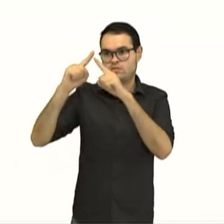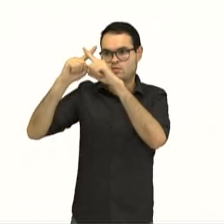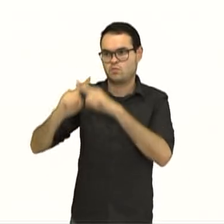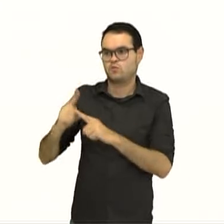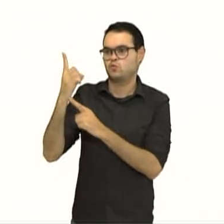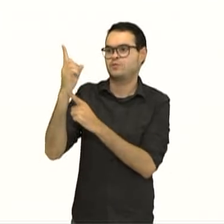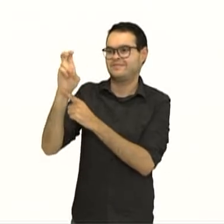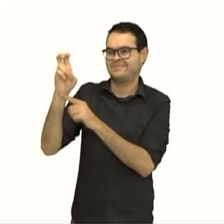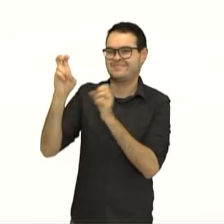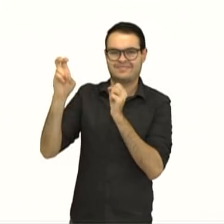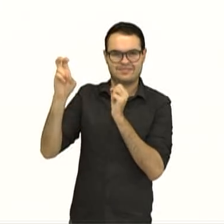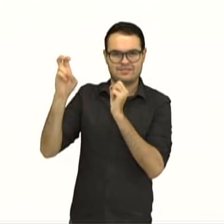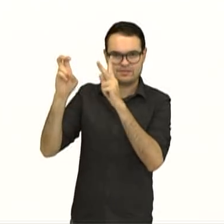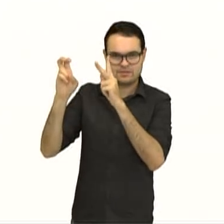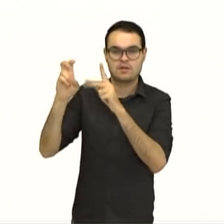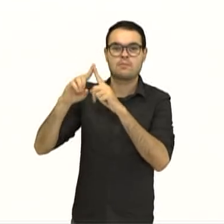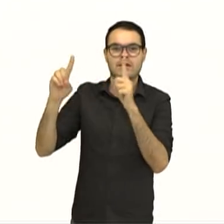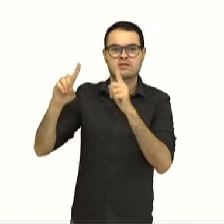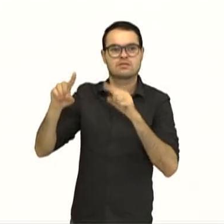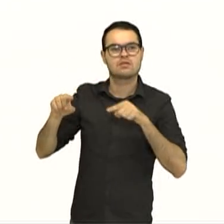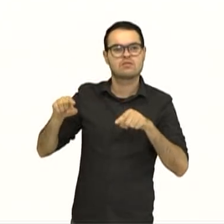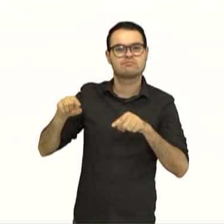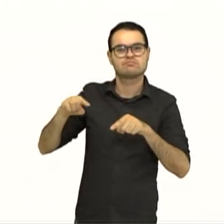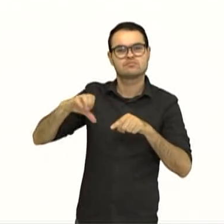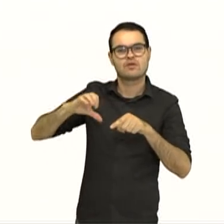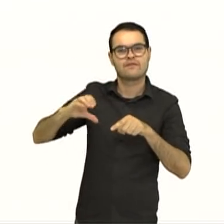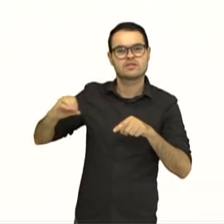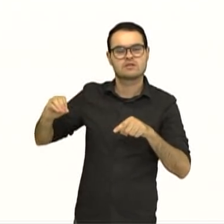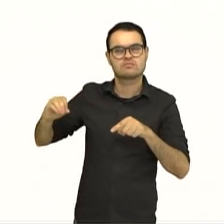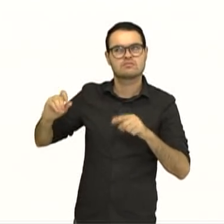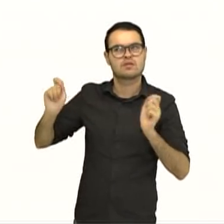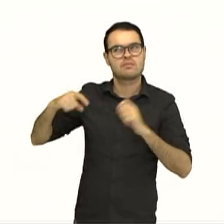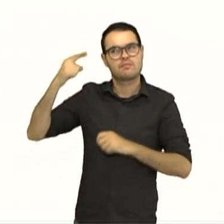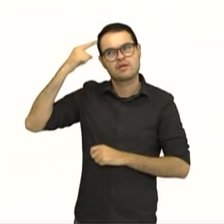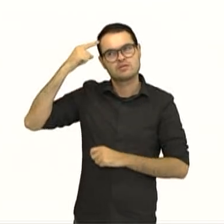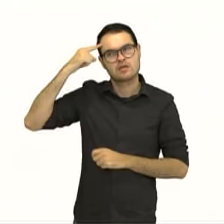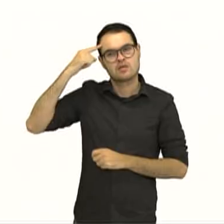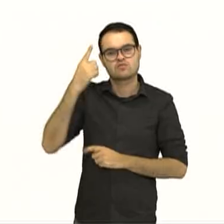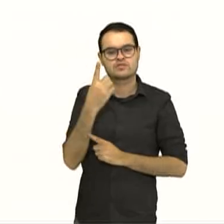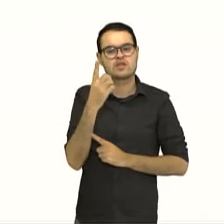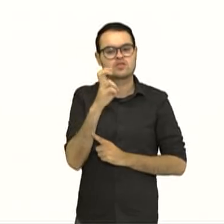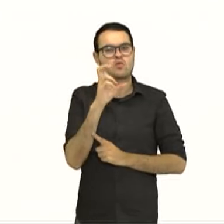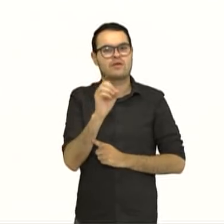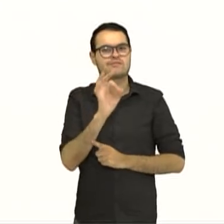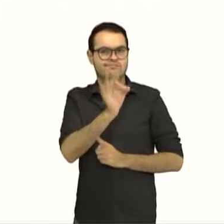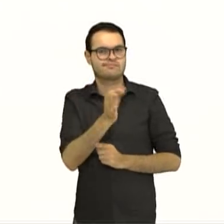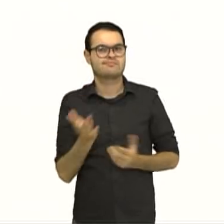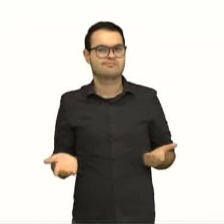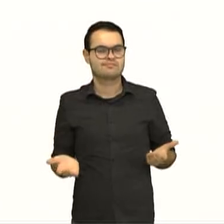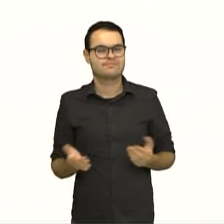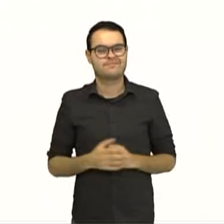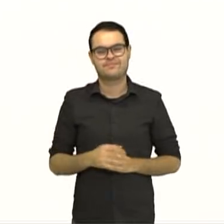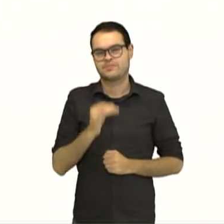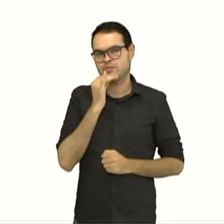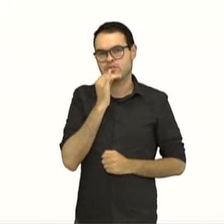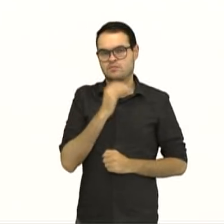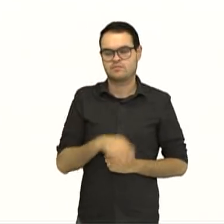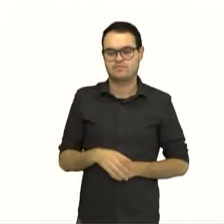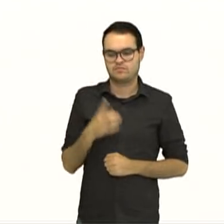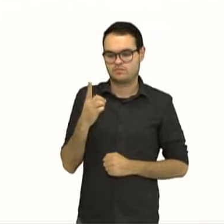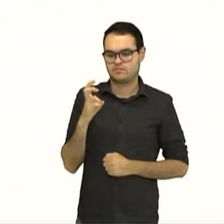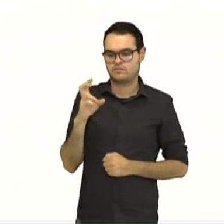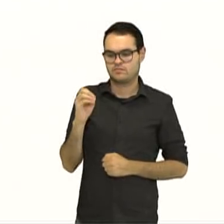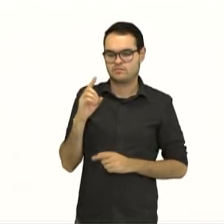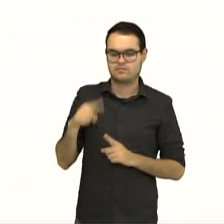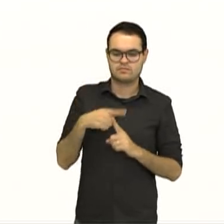Vou. Mas eu já não estou no 900? Tô. Então, eu posso pensar no 150. Não posso? Então, se eu pegar aqui, ó,